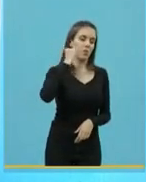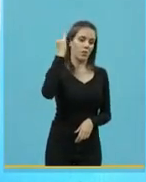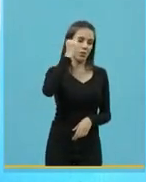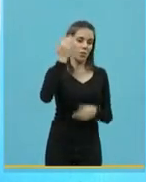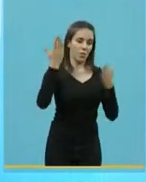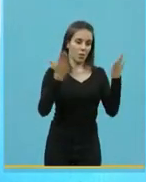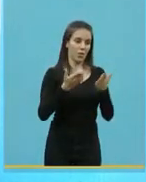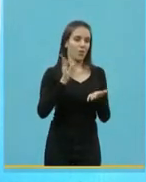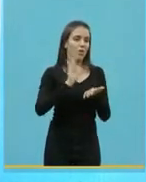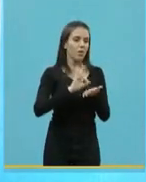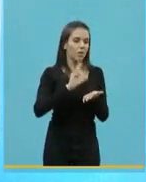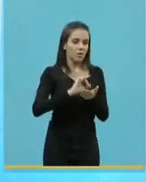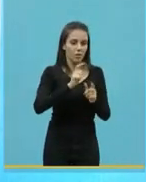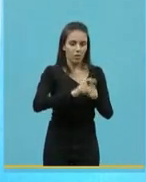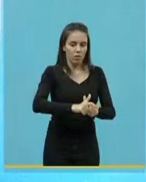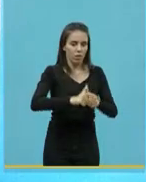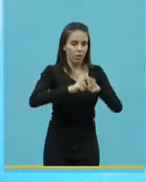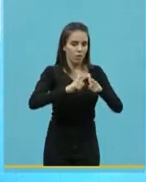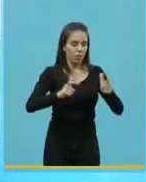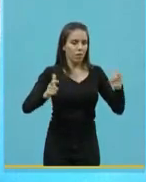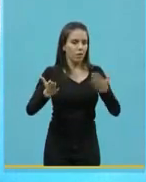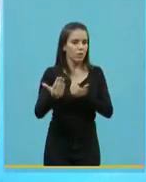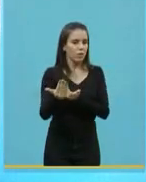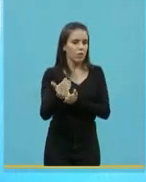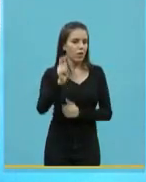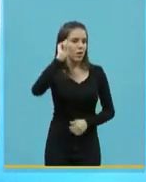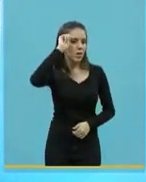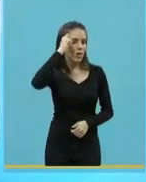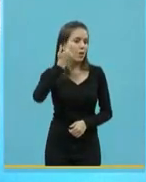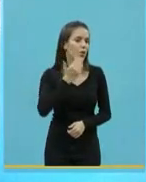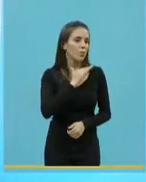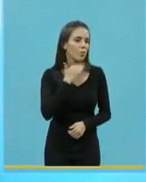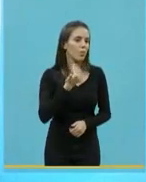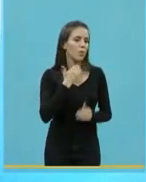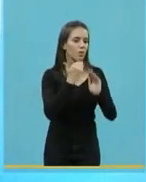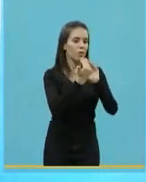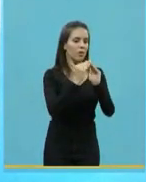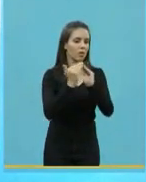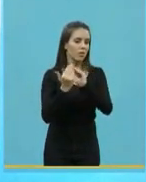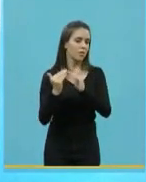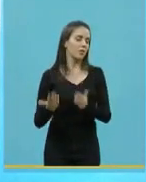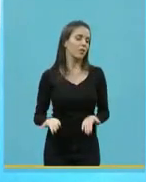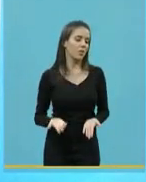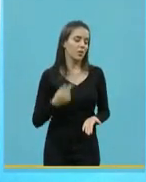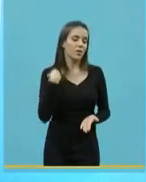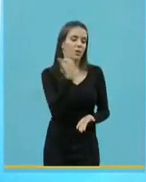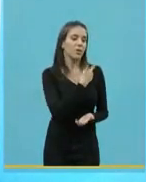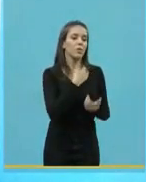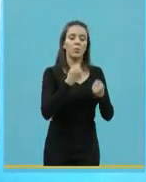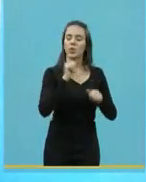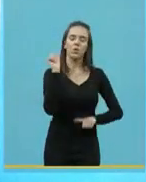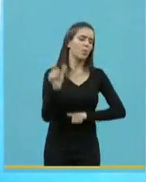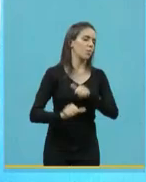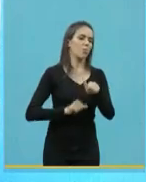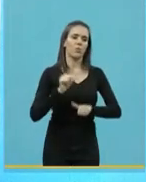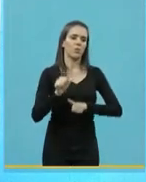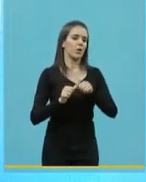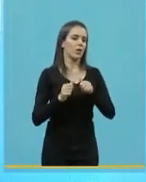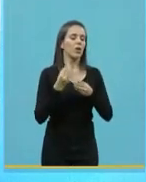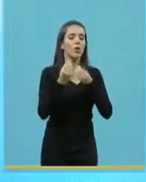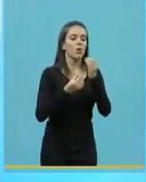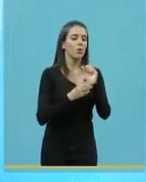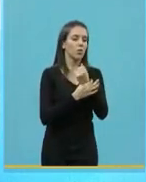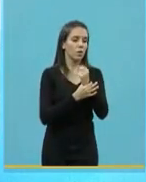é um verdadeiro genocídio da juventude pobre negra nas periferias desse país nós precisamos de um outro modelo de segurança